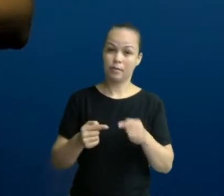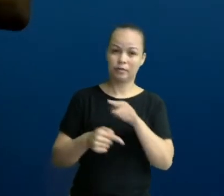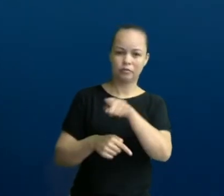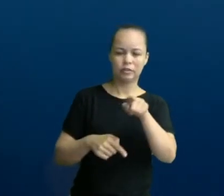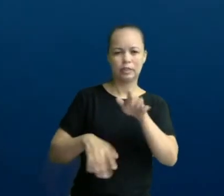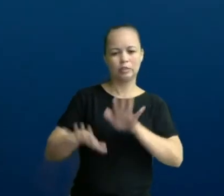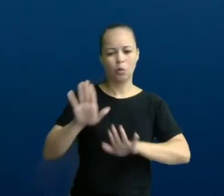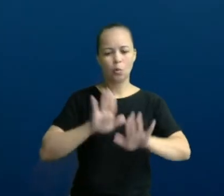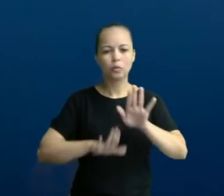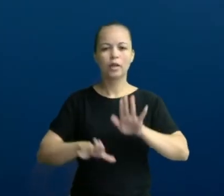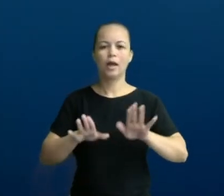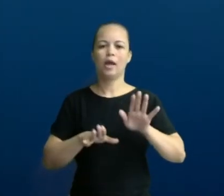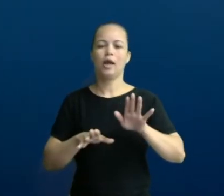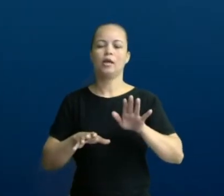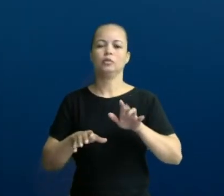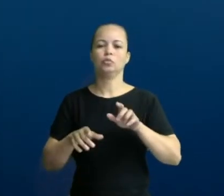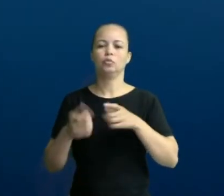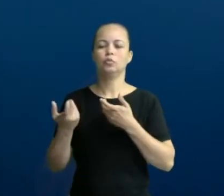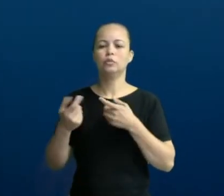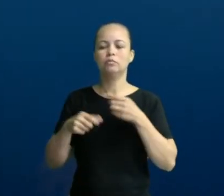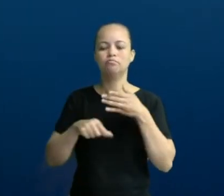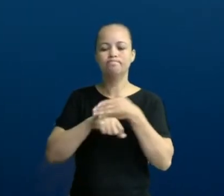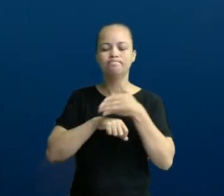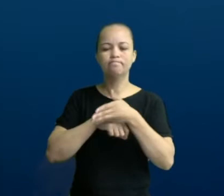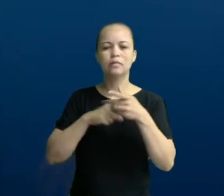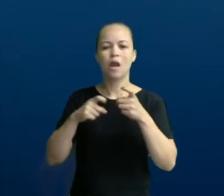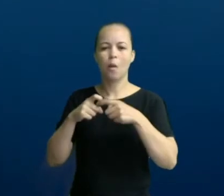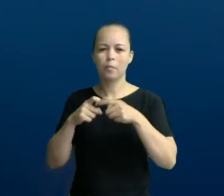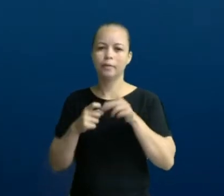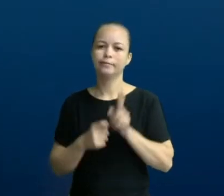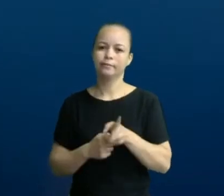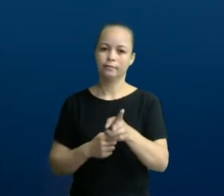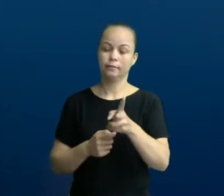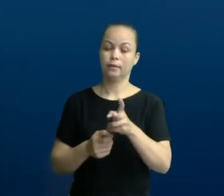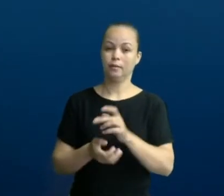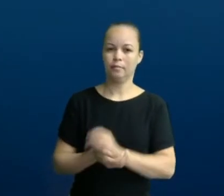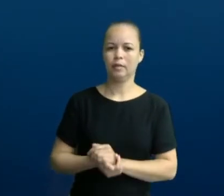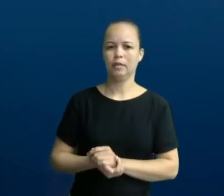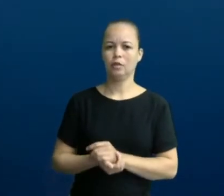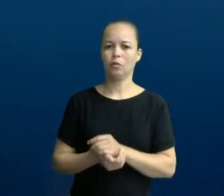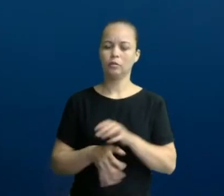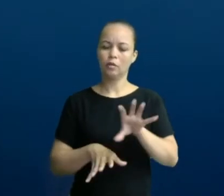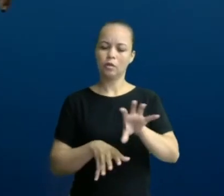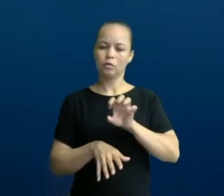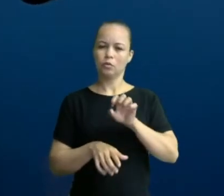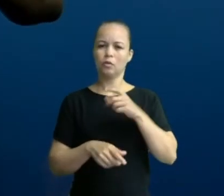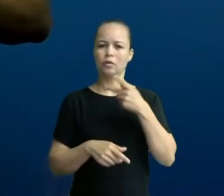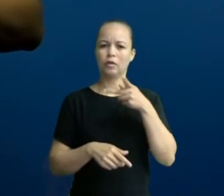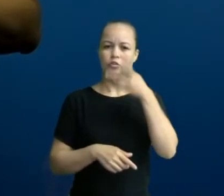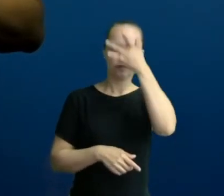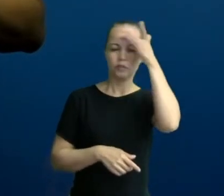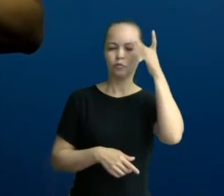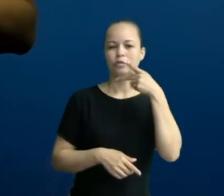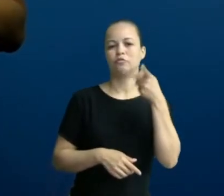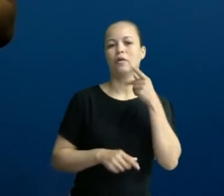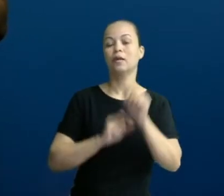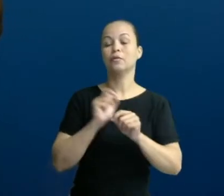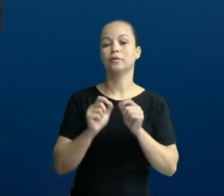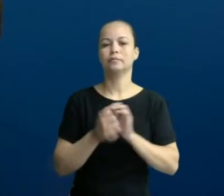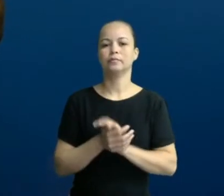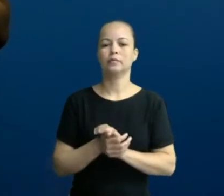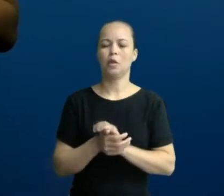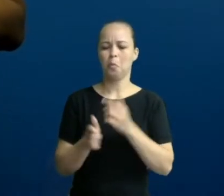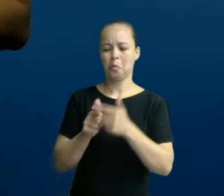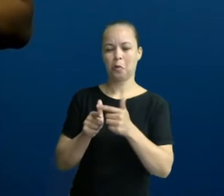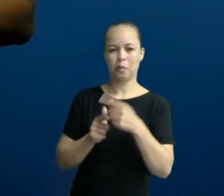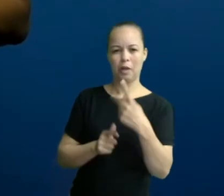tratamento, e muitas vezes a gente tem uma visão assim quase que induzido porque todo mundo fala isso, o problema